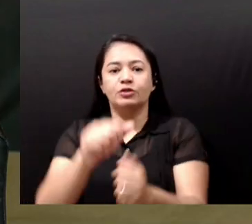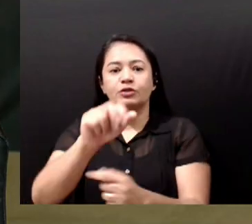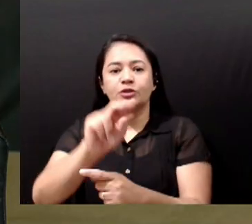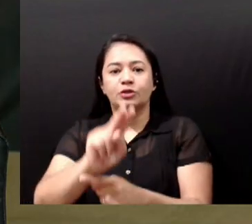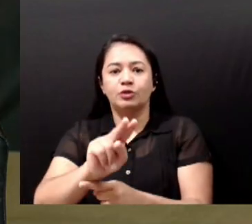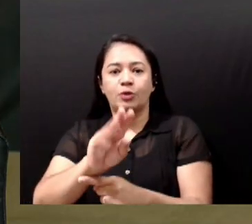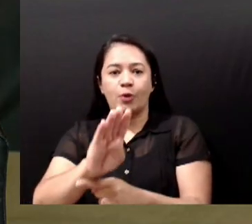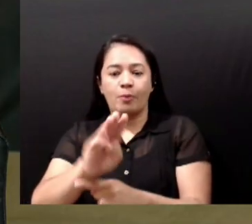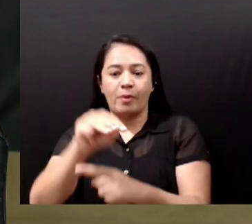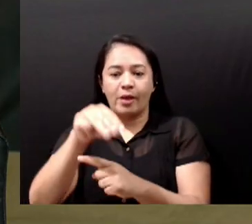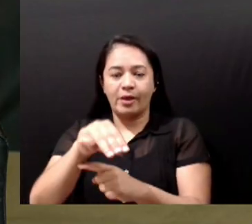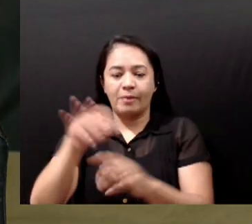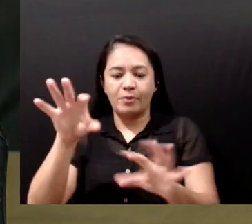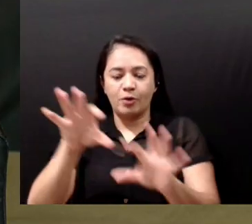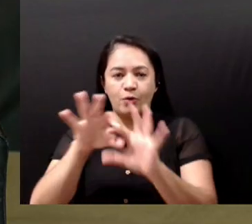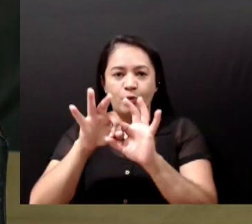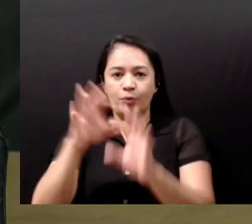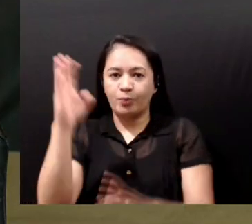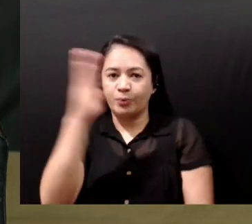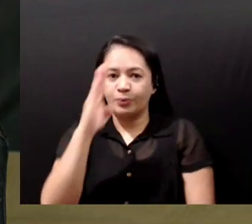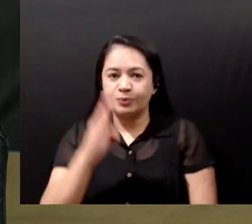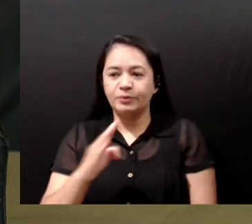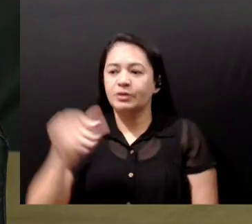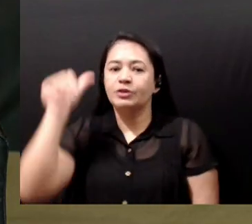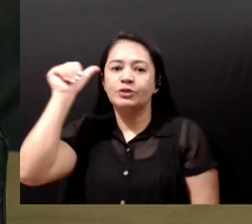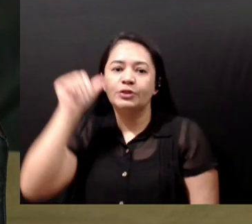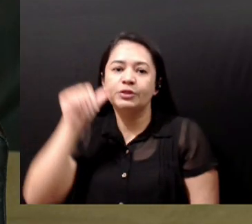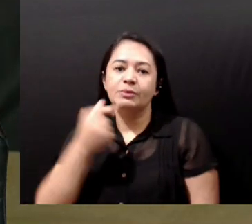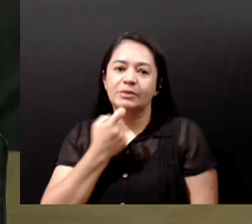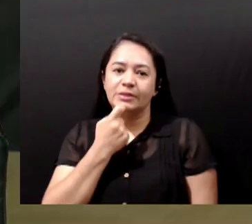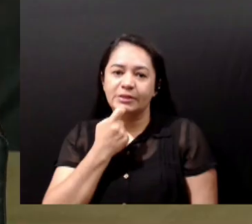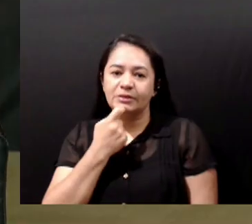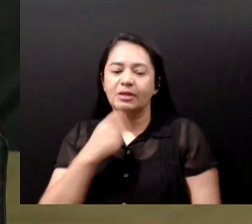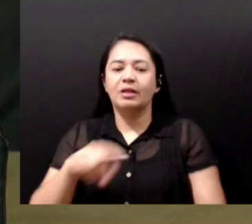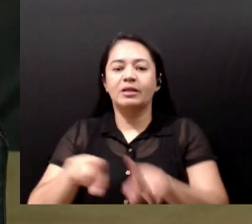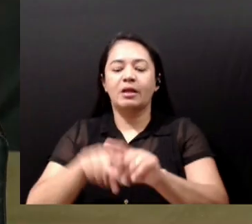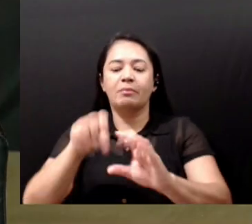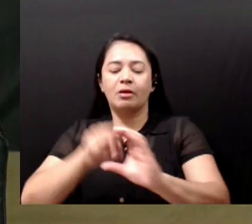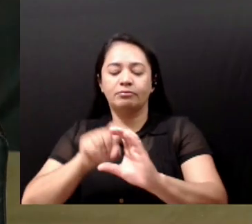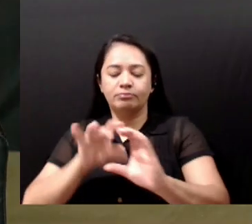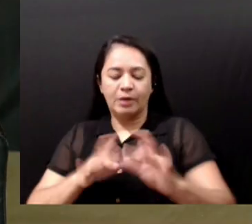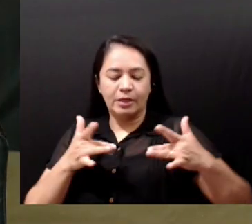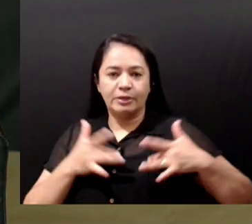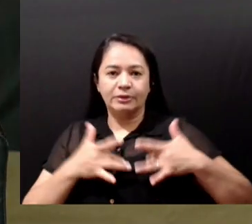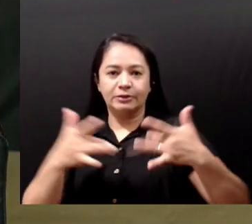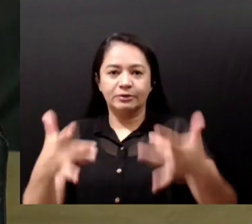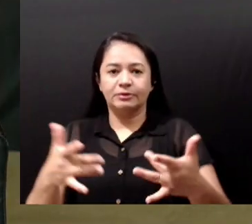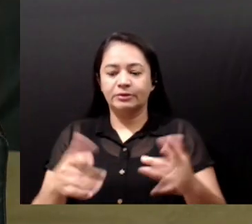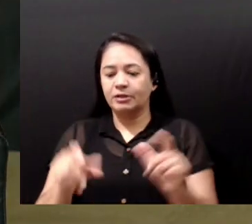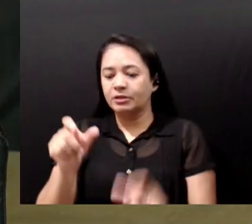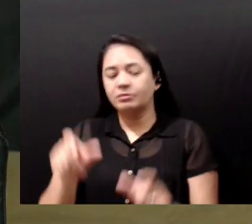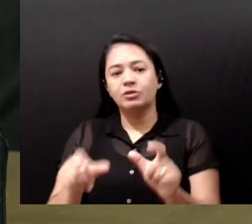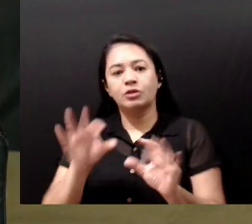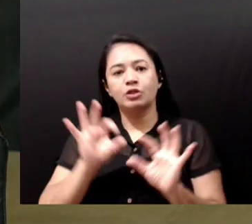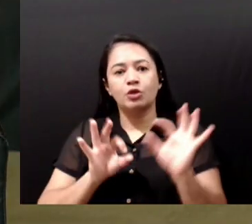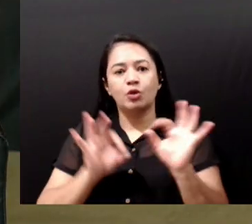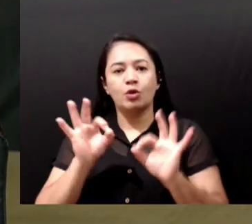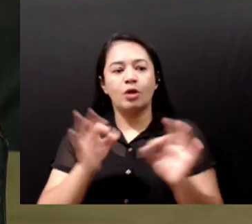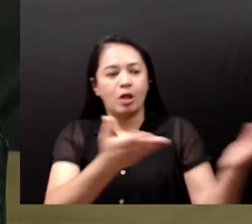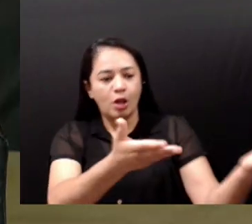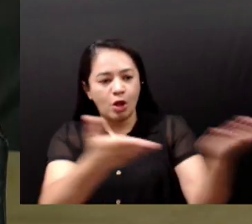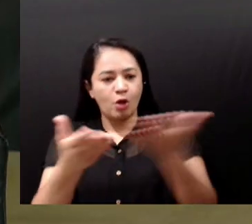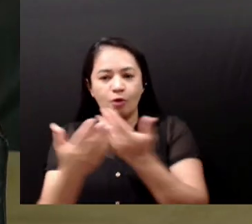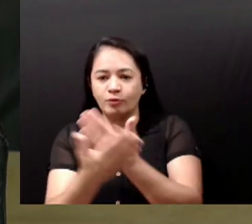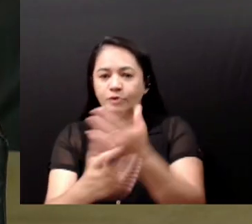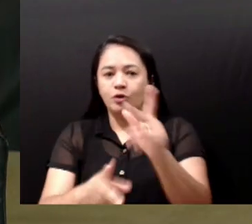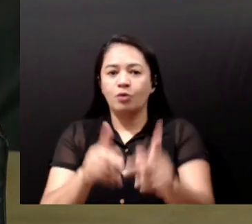de Campinas, a iniciativa também terá caráter solidário. Os organizadores convidam o público a doar 1 litro de leite